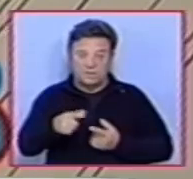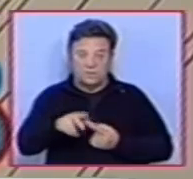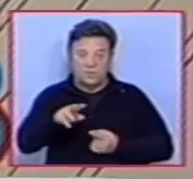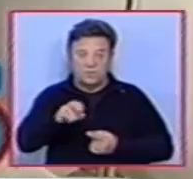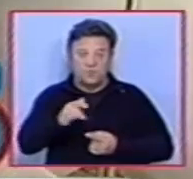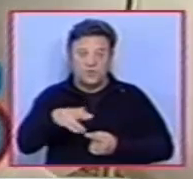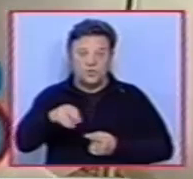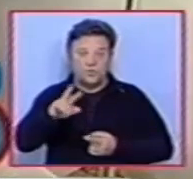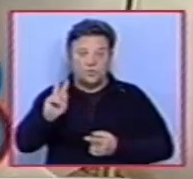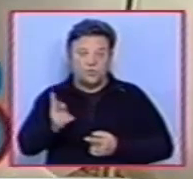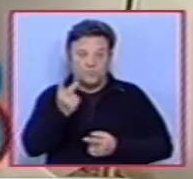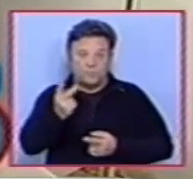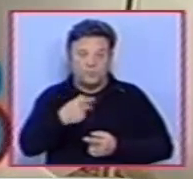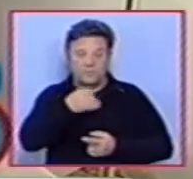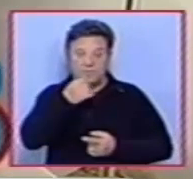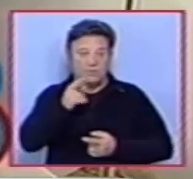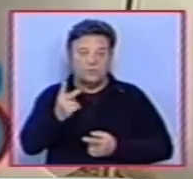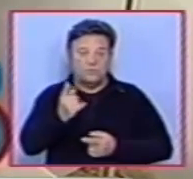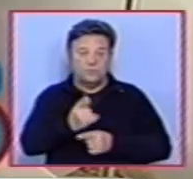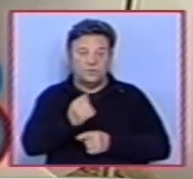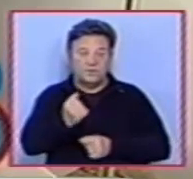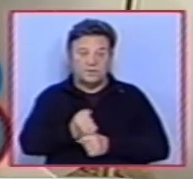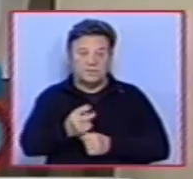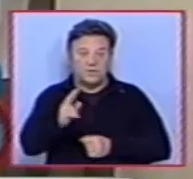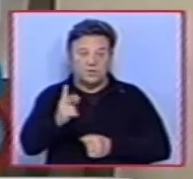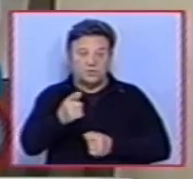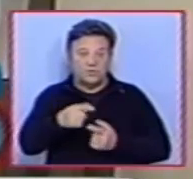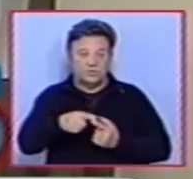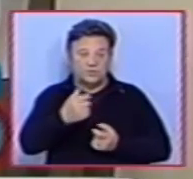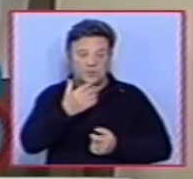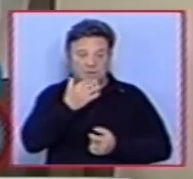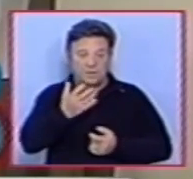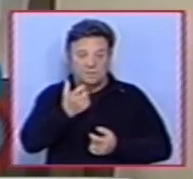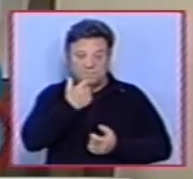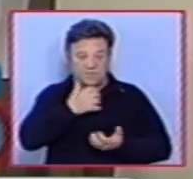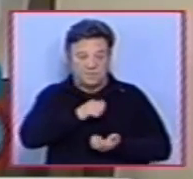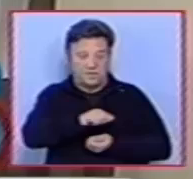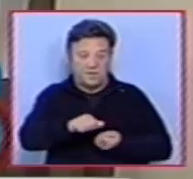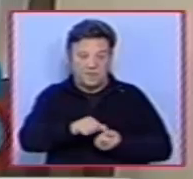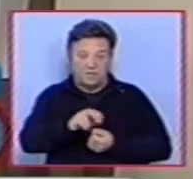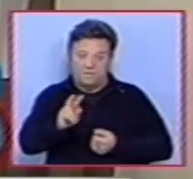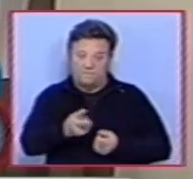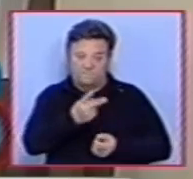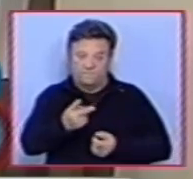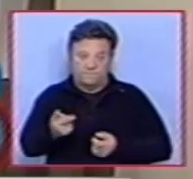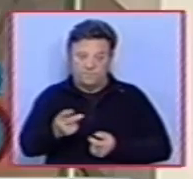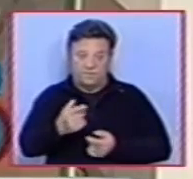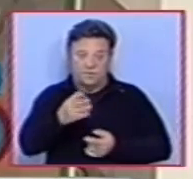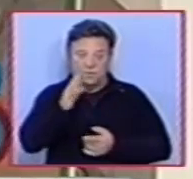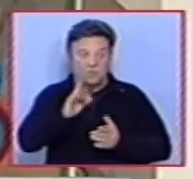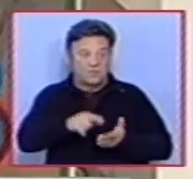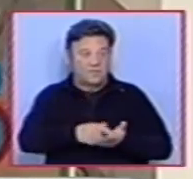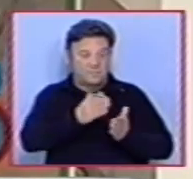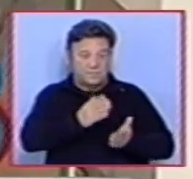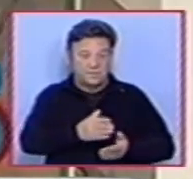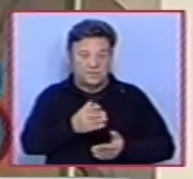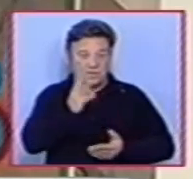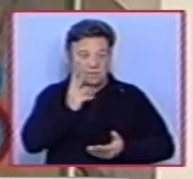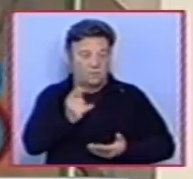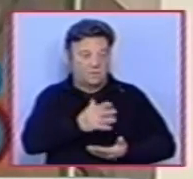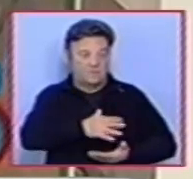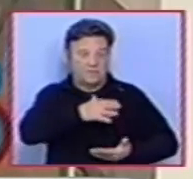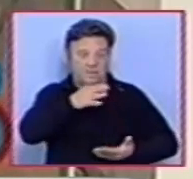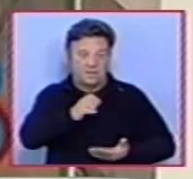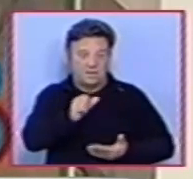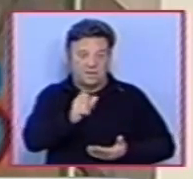duplos. São chamados moinhos duplos porque trabalham com 2 casais de moos. Isto quando havia necessidade de moer uma grande